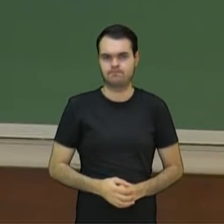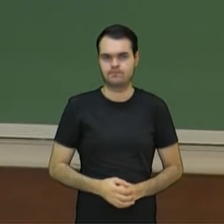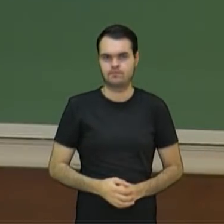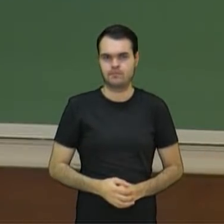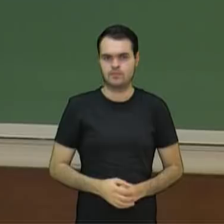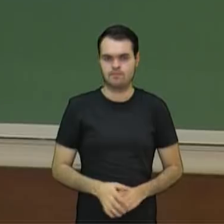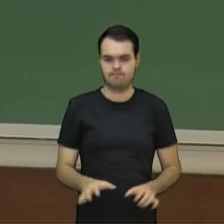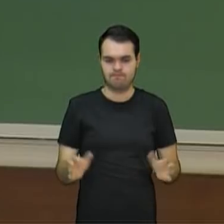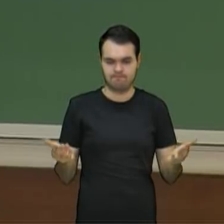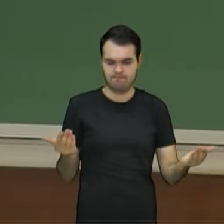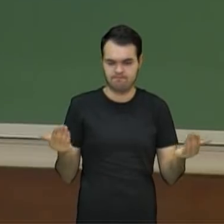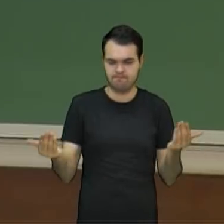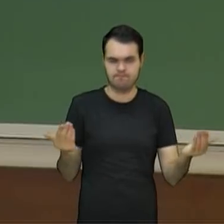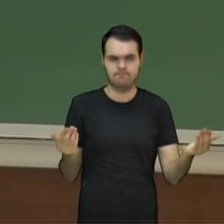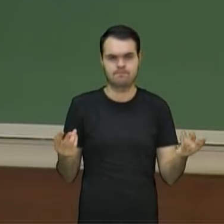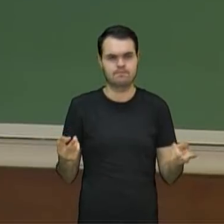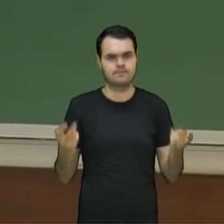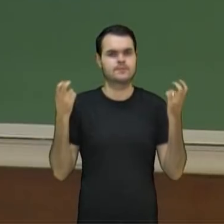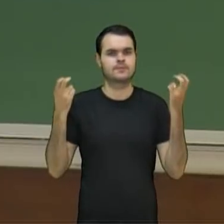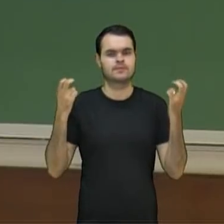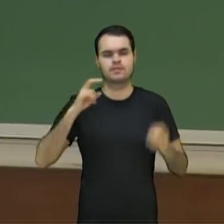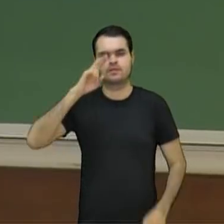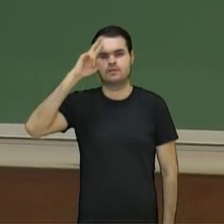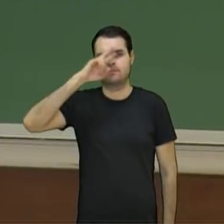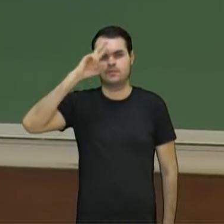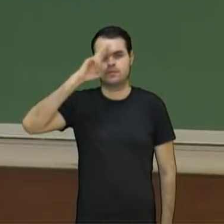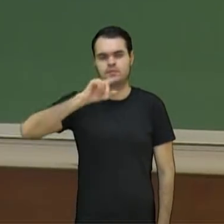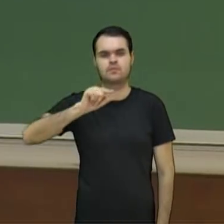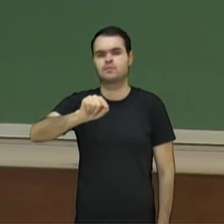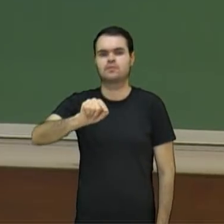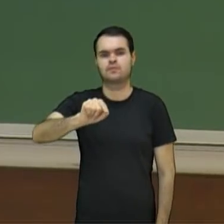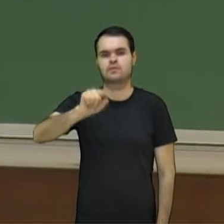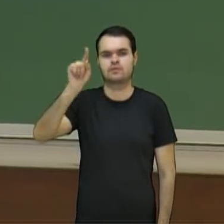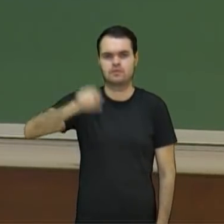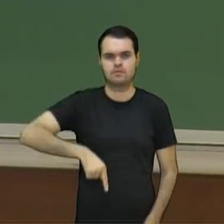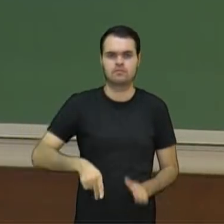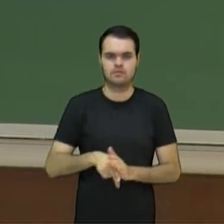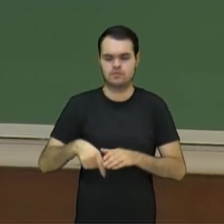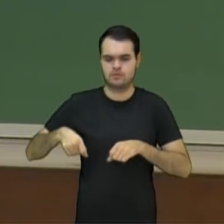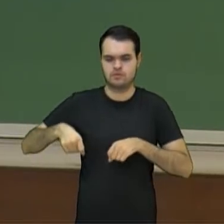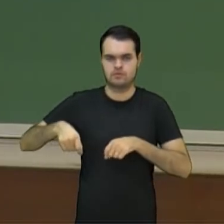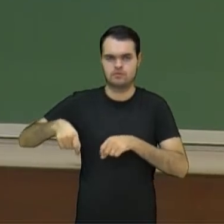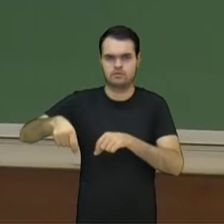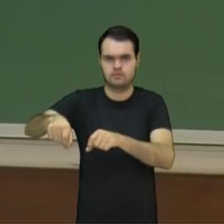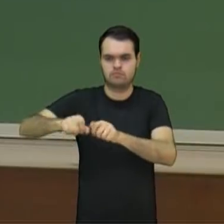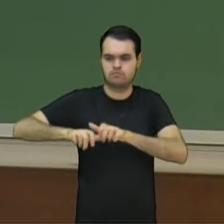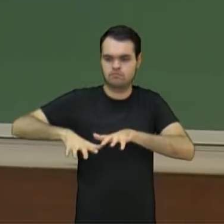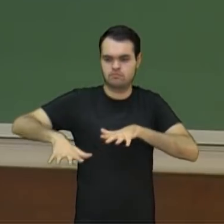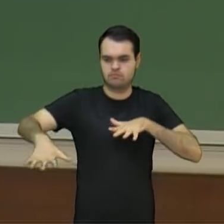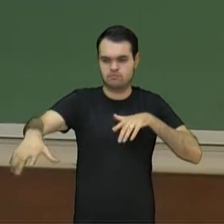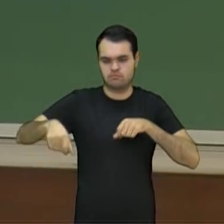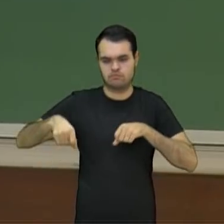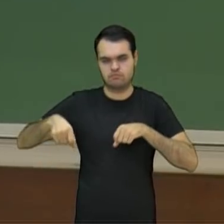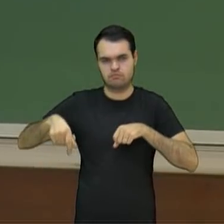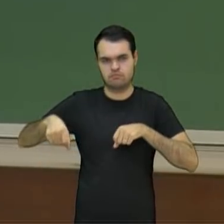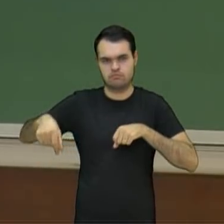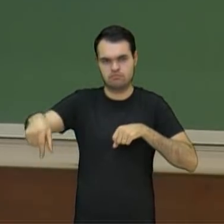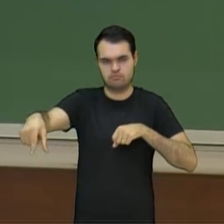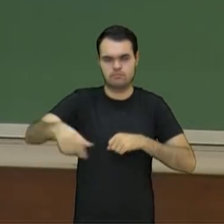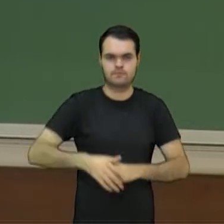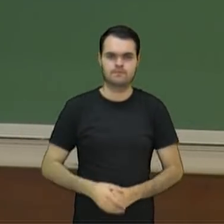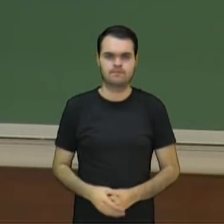ponto. Perceber e lembrar o que se refere então à agricultura extensiva e